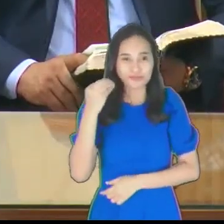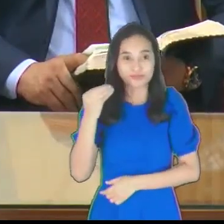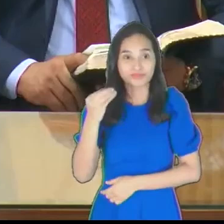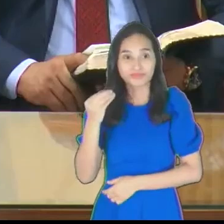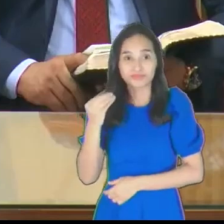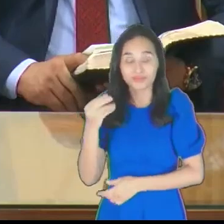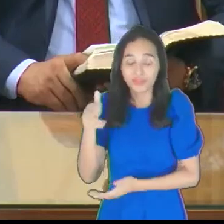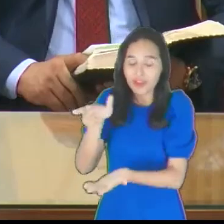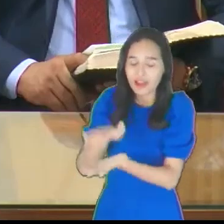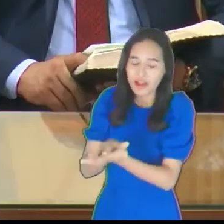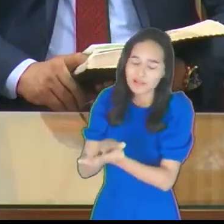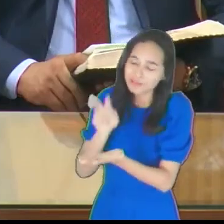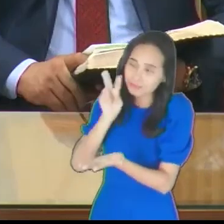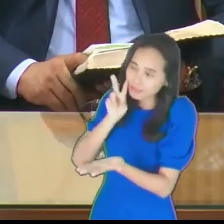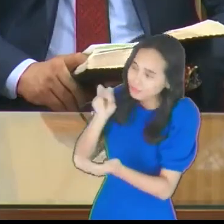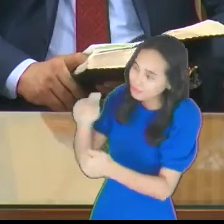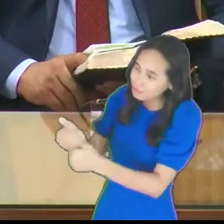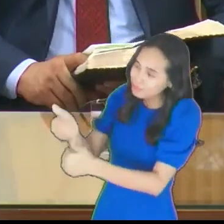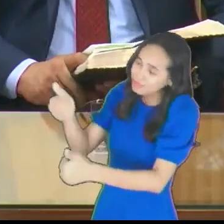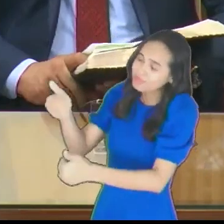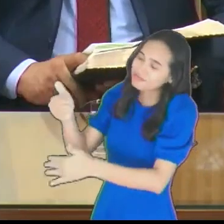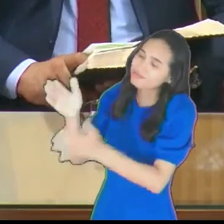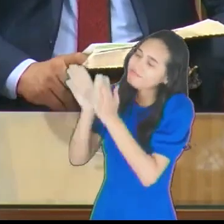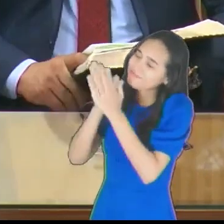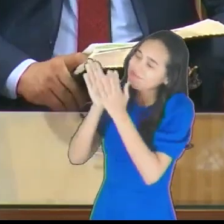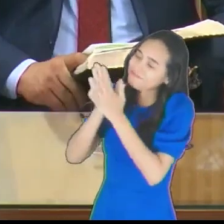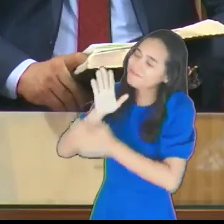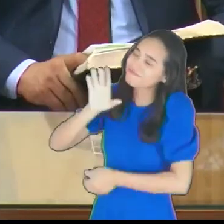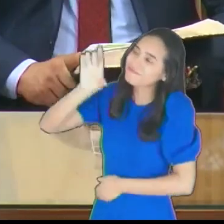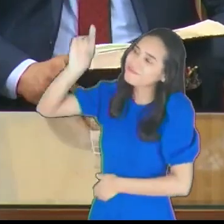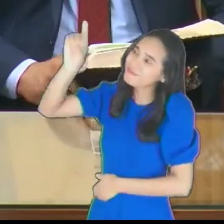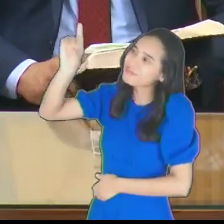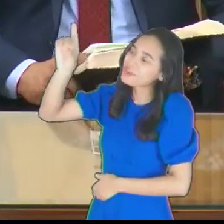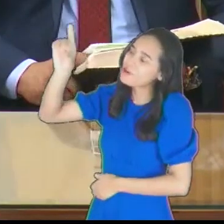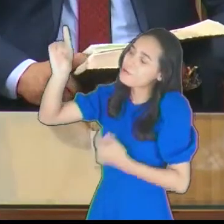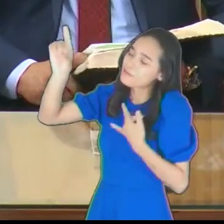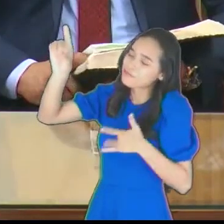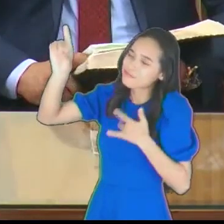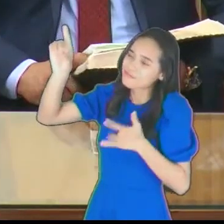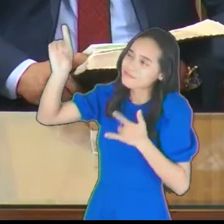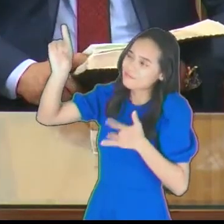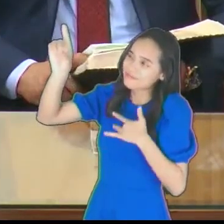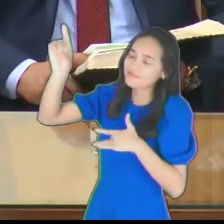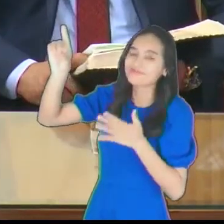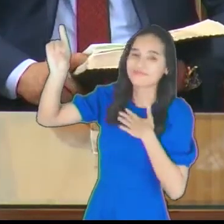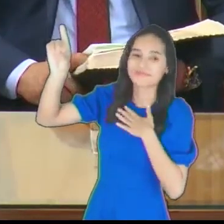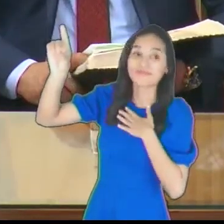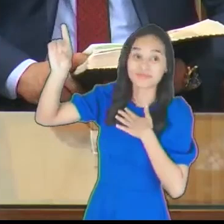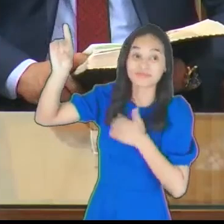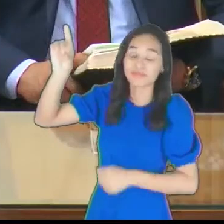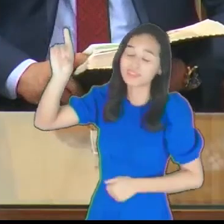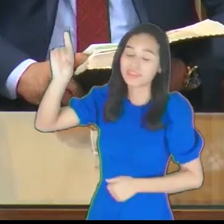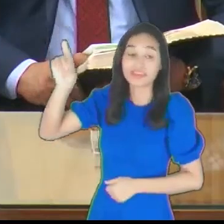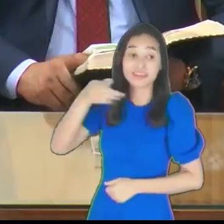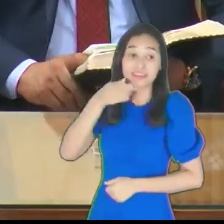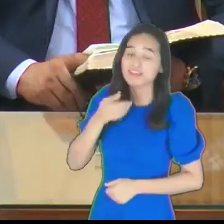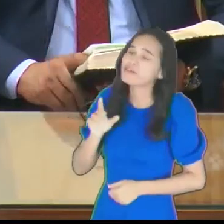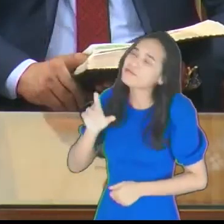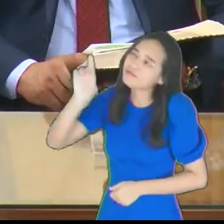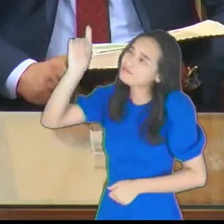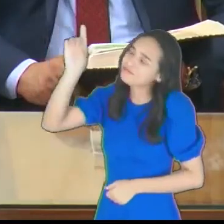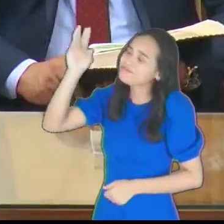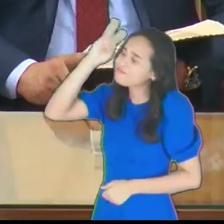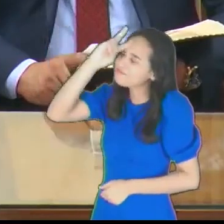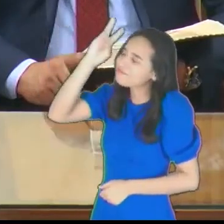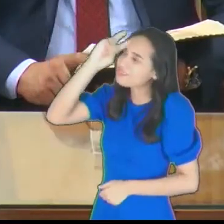para a parede, ele orou a Deus e pediu a Deus que Deus tivesse misericórdia. Ele disse: Deus, lembra-te de que